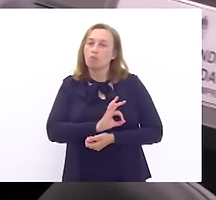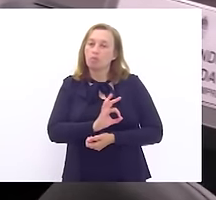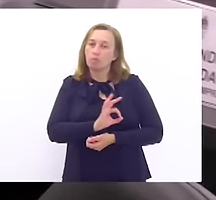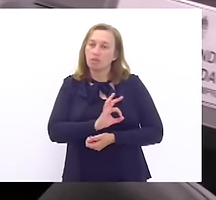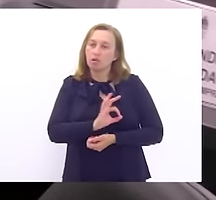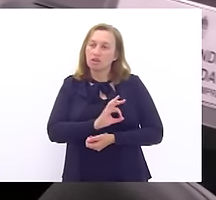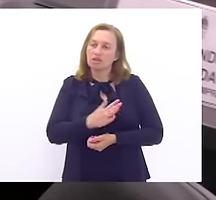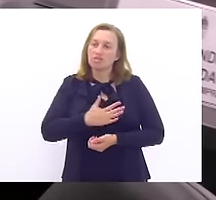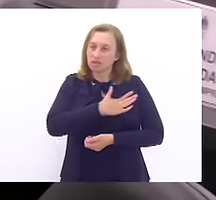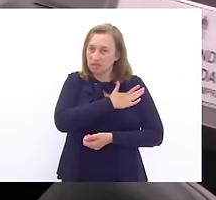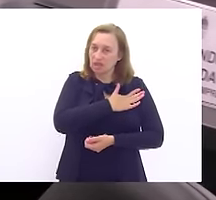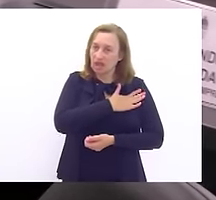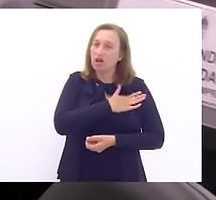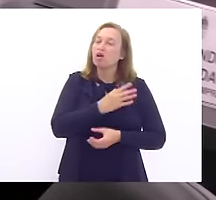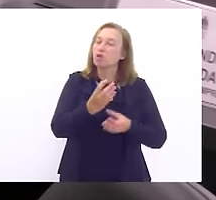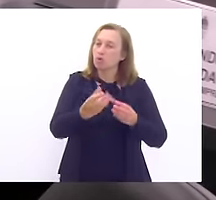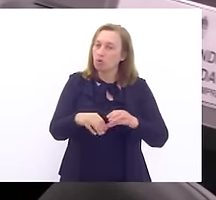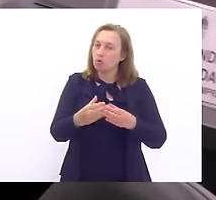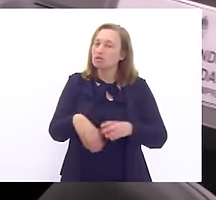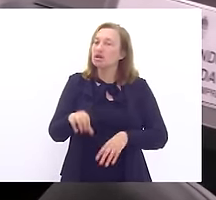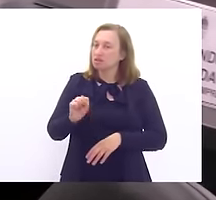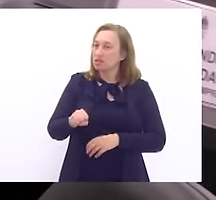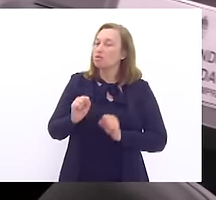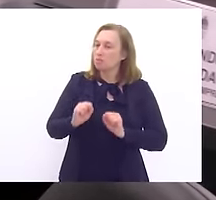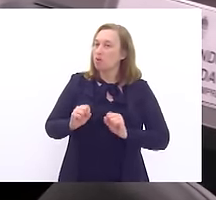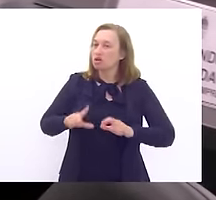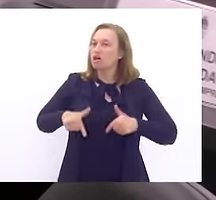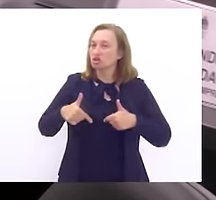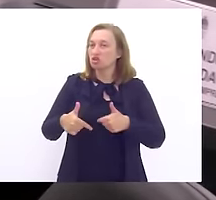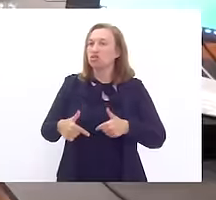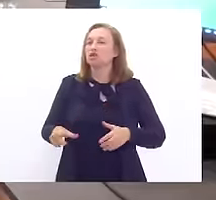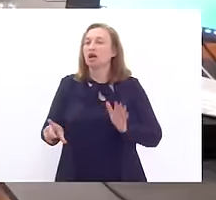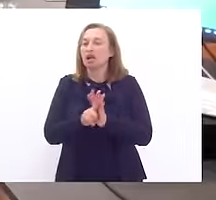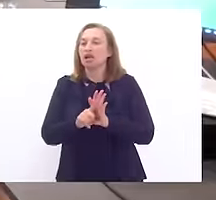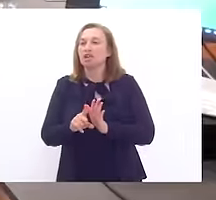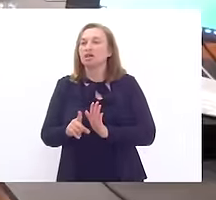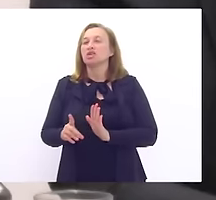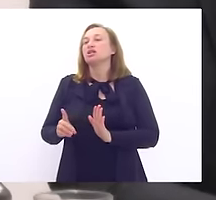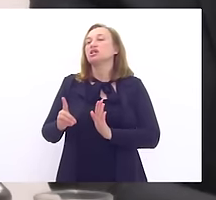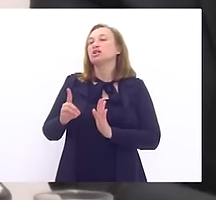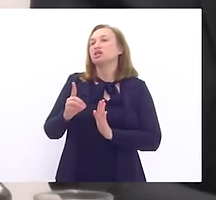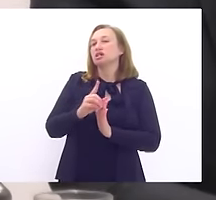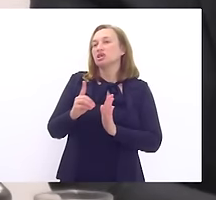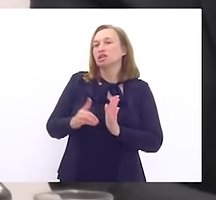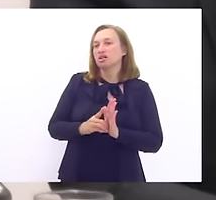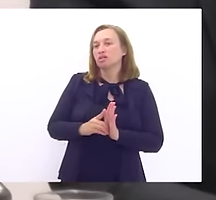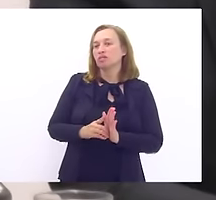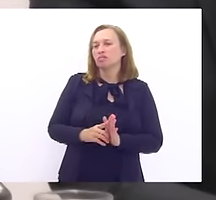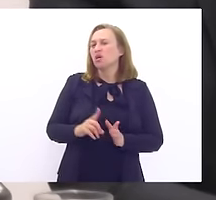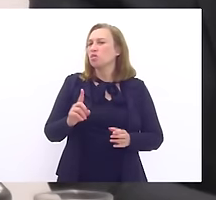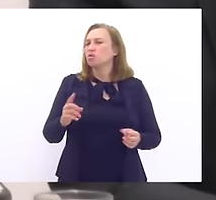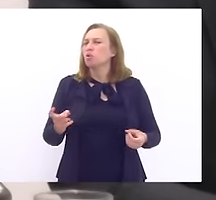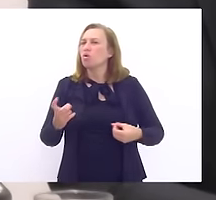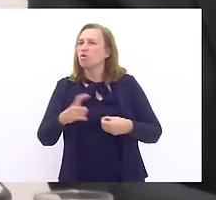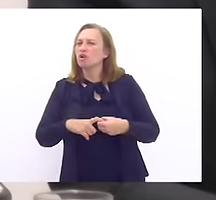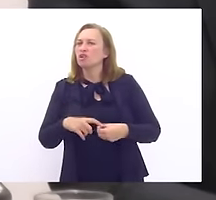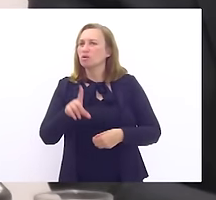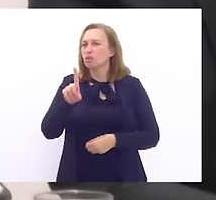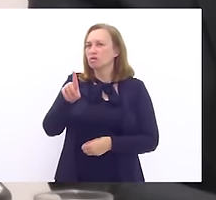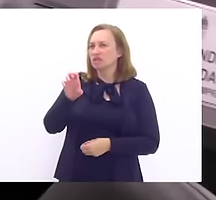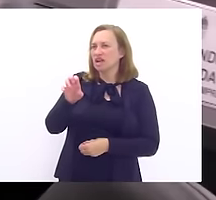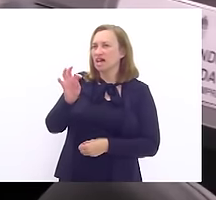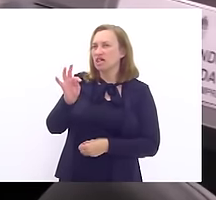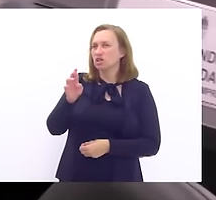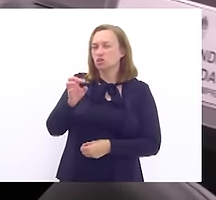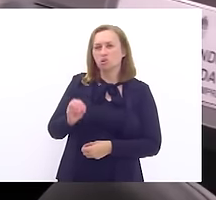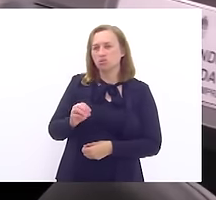da Polícia Militar também ela pode atuar a legislação de trânsito o senhor também falou que não existe esse convênio com o dedo não